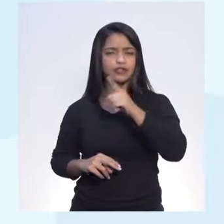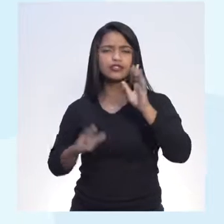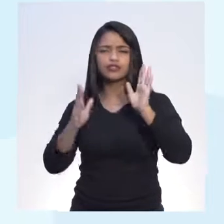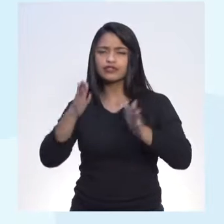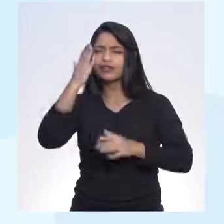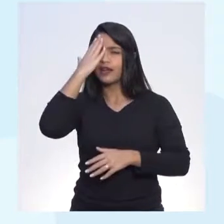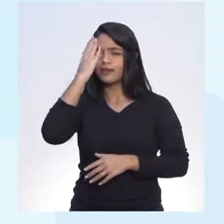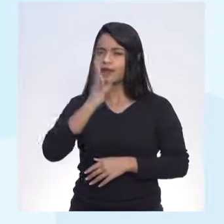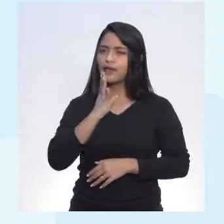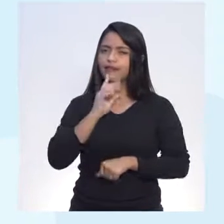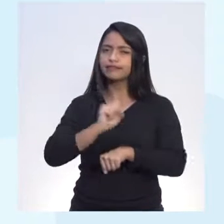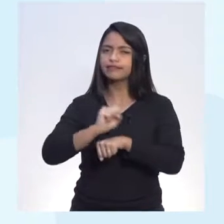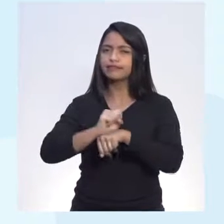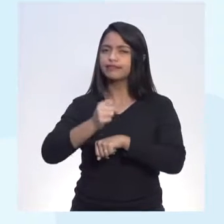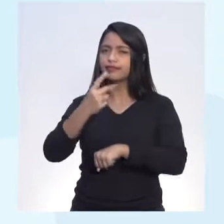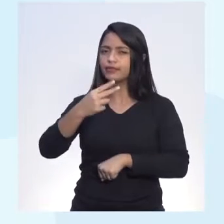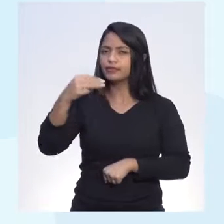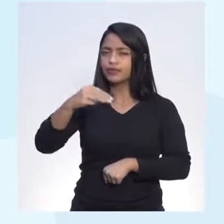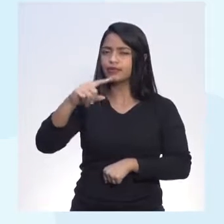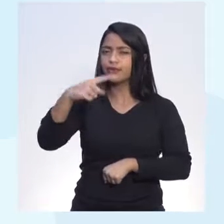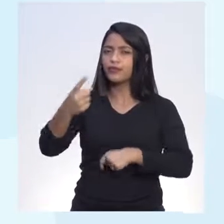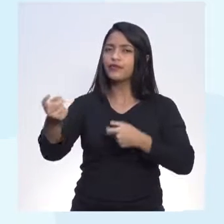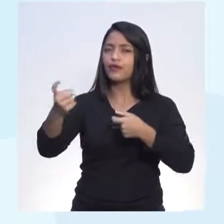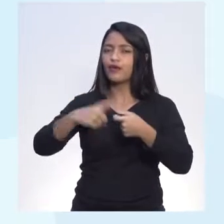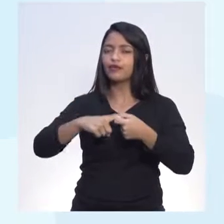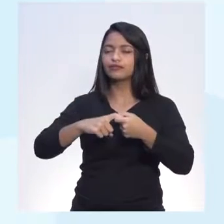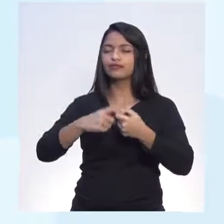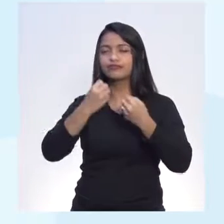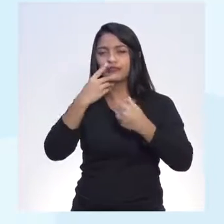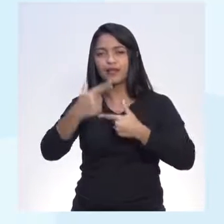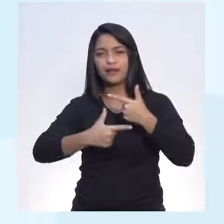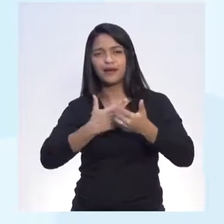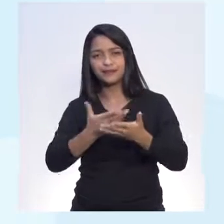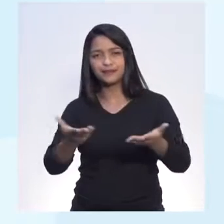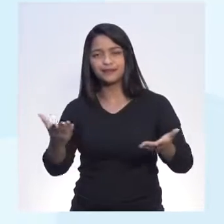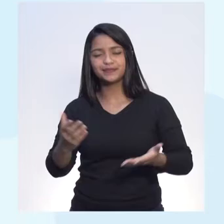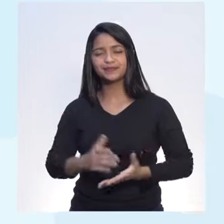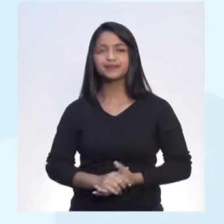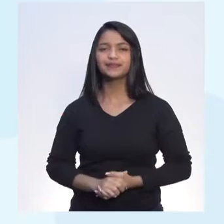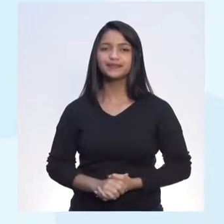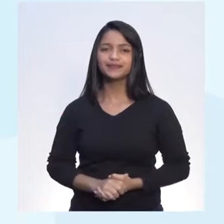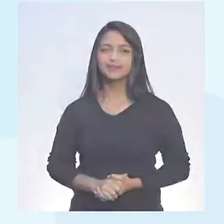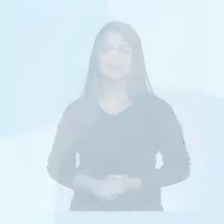viram, 2 minutinhos, a gente já retorna. Bom trabalho!